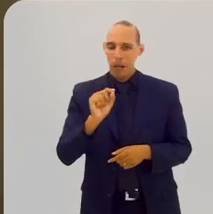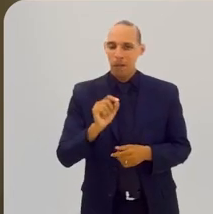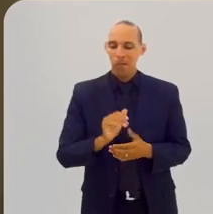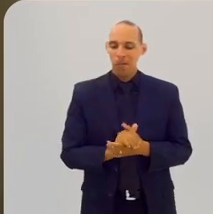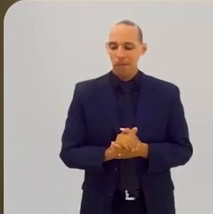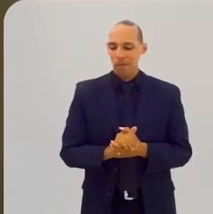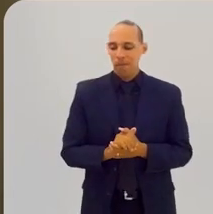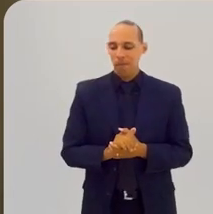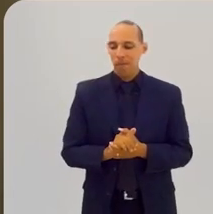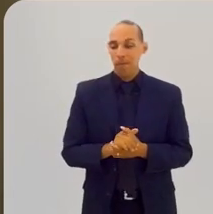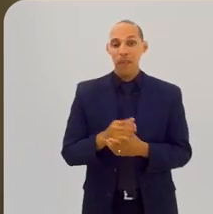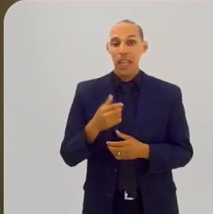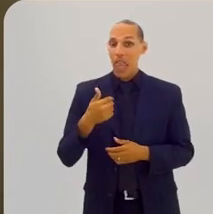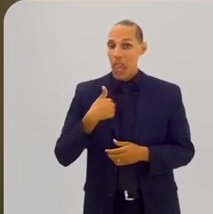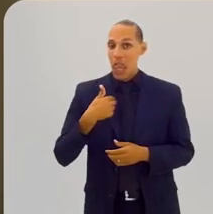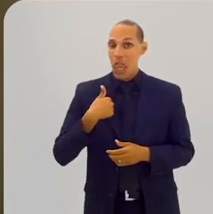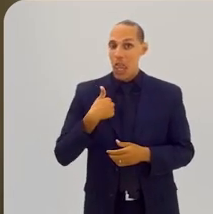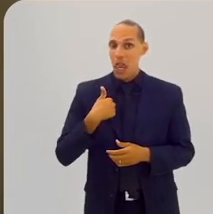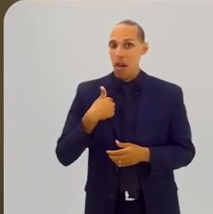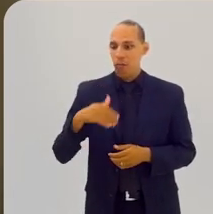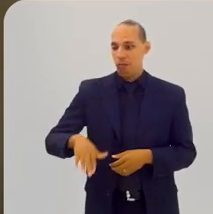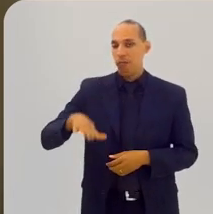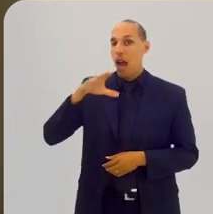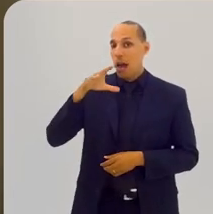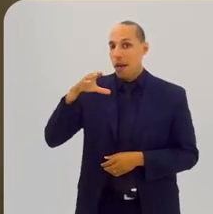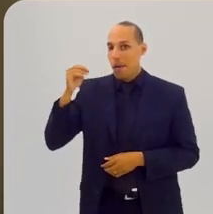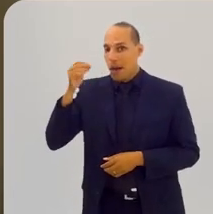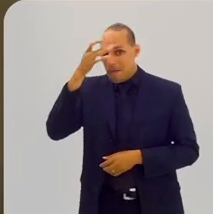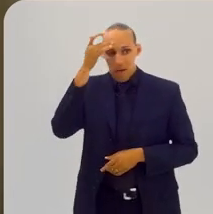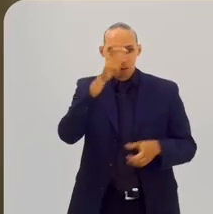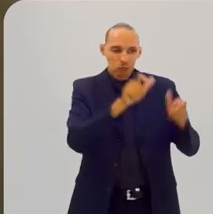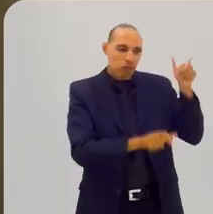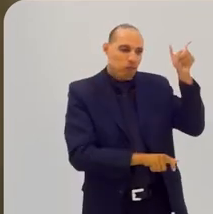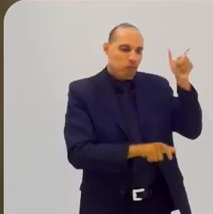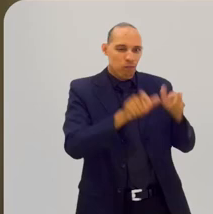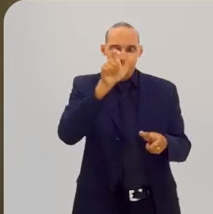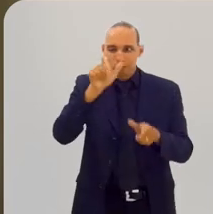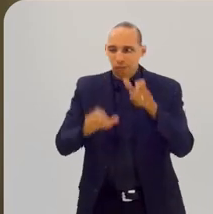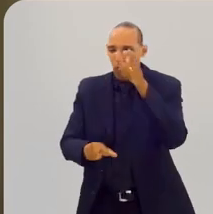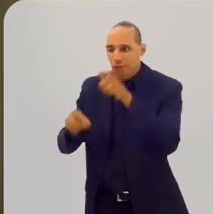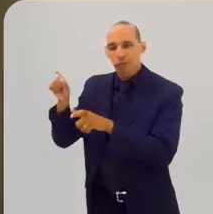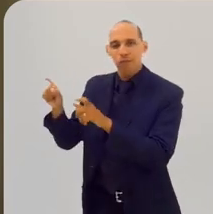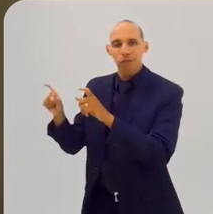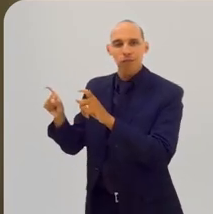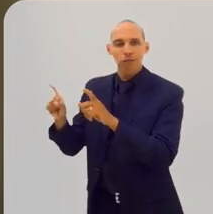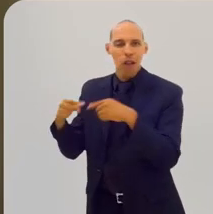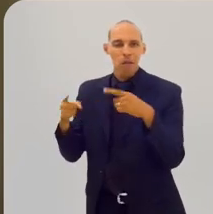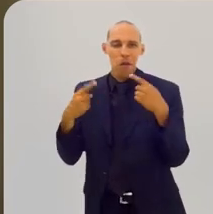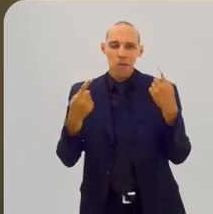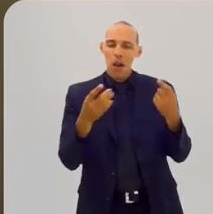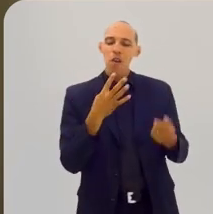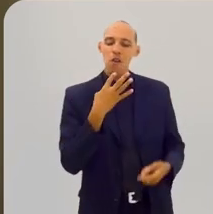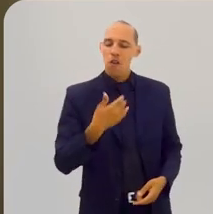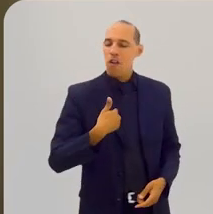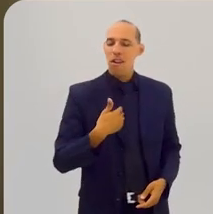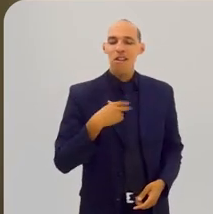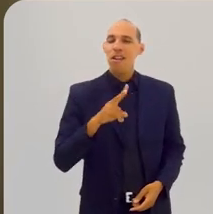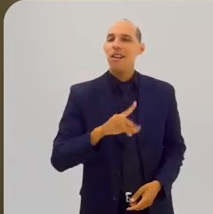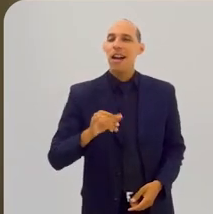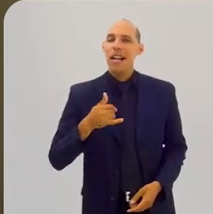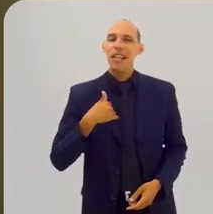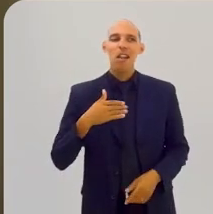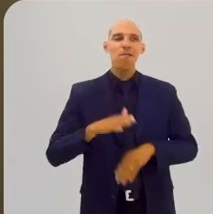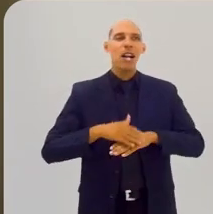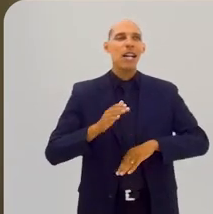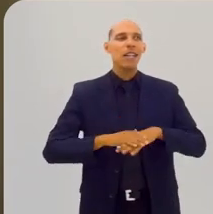pensava uma coisa Daniel eu pensava assim quando eu ficar adulto essas pessoas todas sentiam elas vão me conhecer